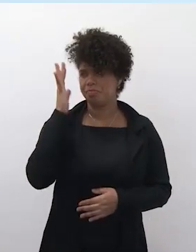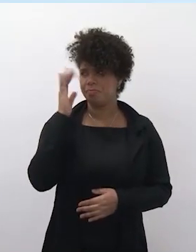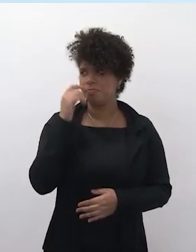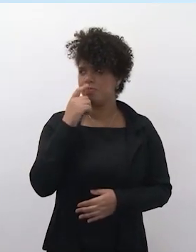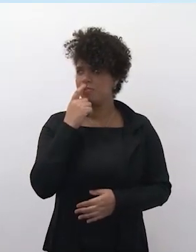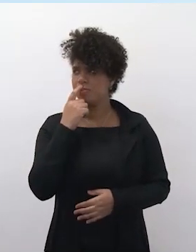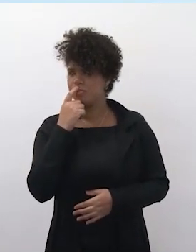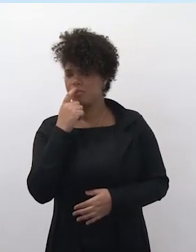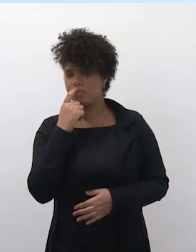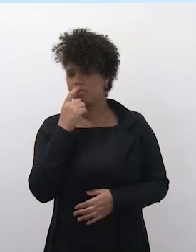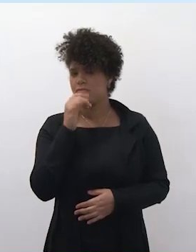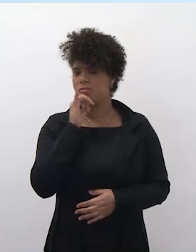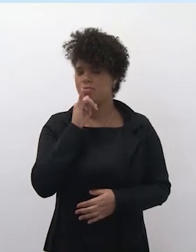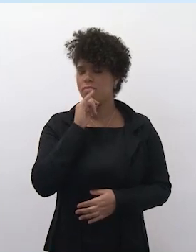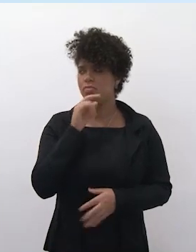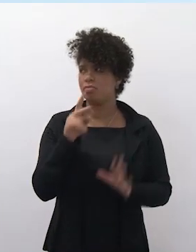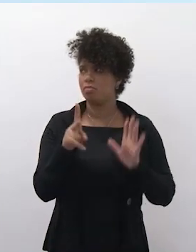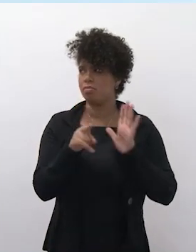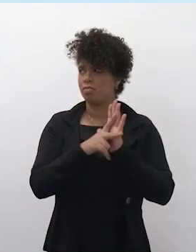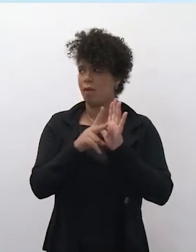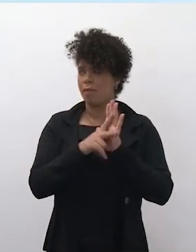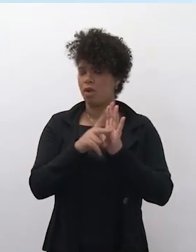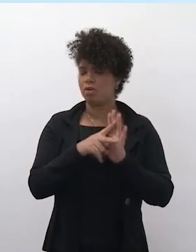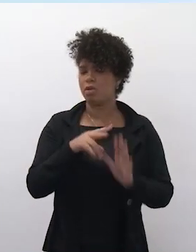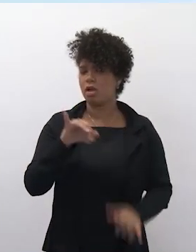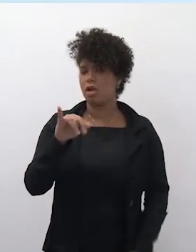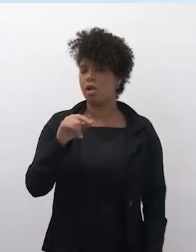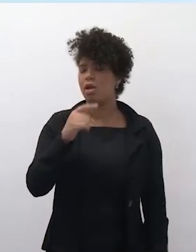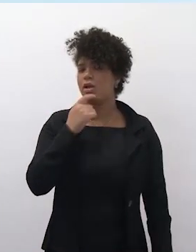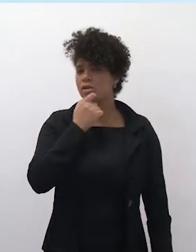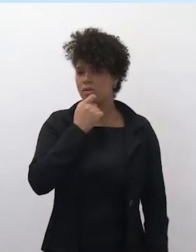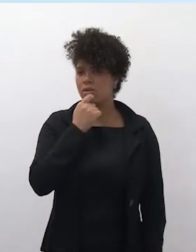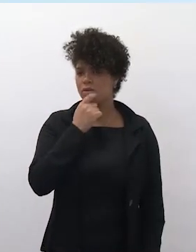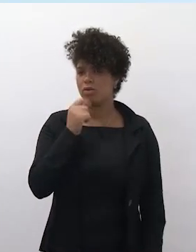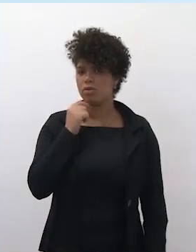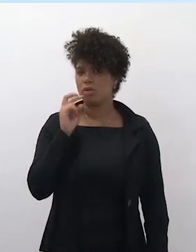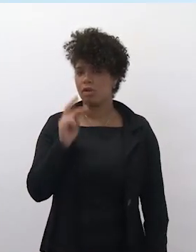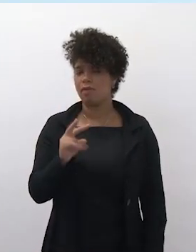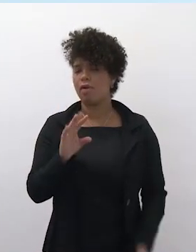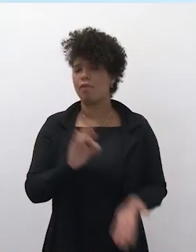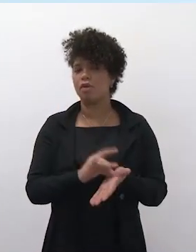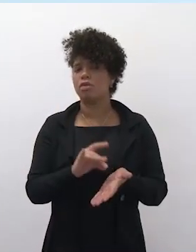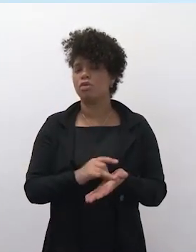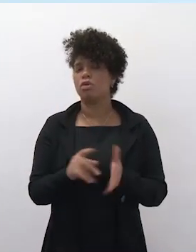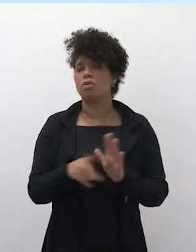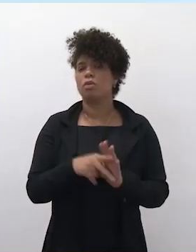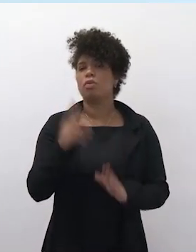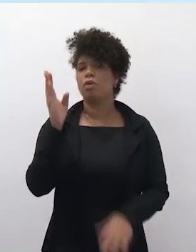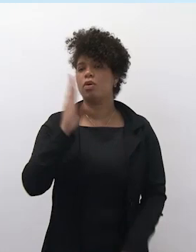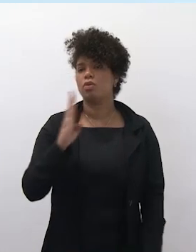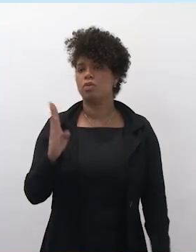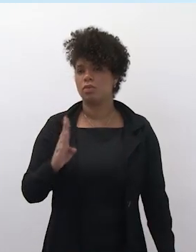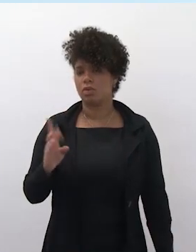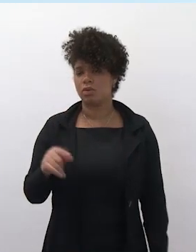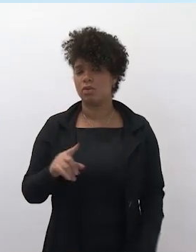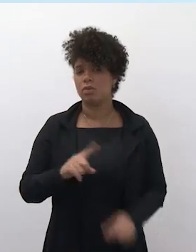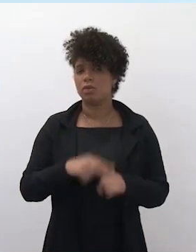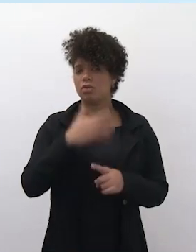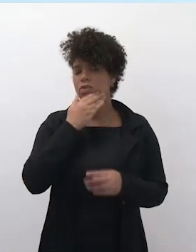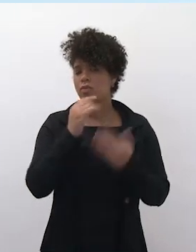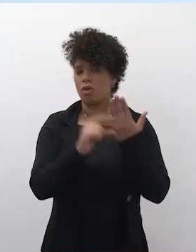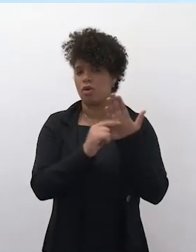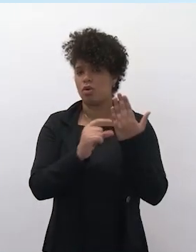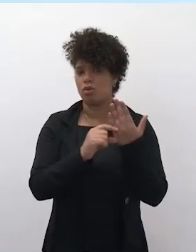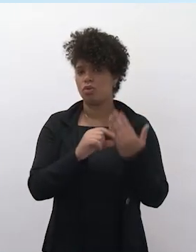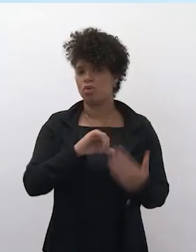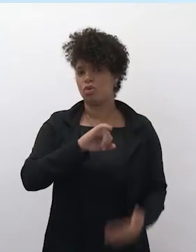esse exemplo da Inglaterra, nós conseguiríamos ler a realidade do Brasil e etc., mas o José Murilo de Carvalho ele